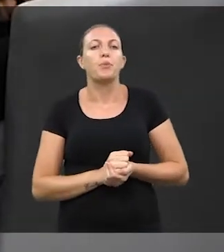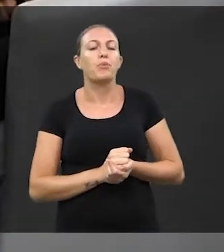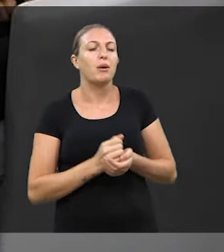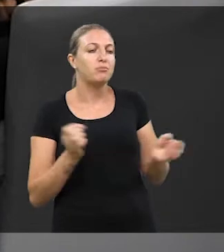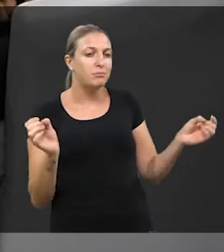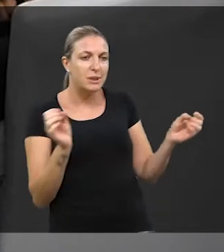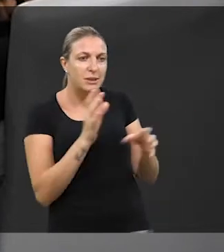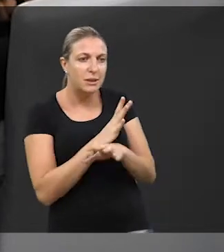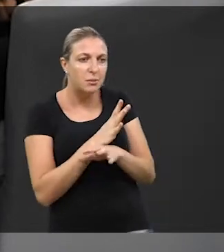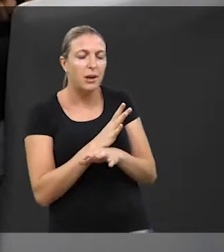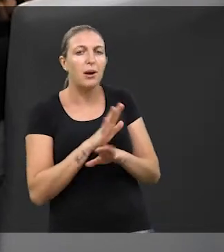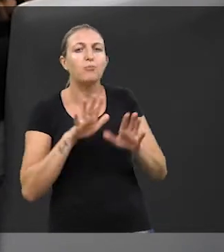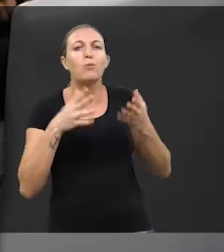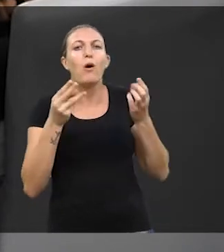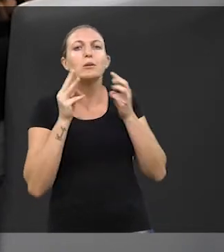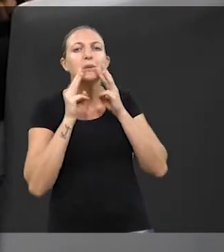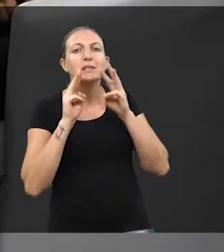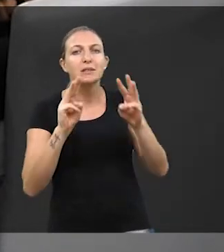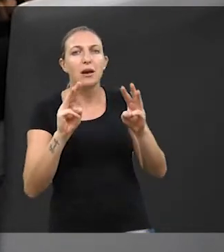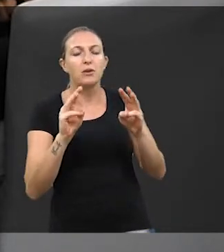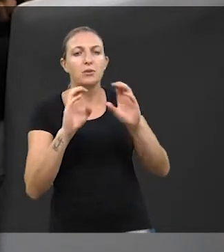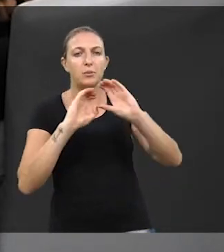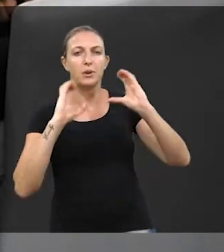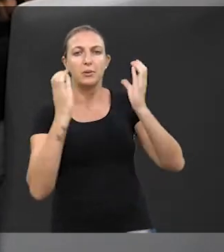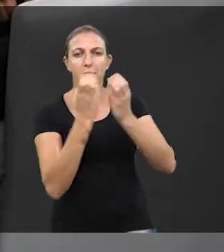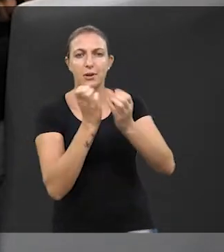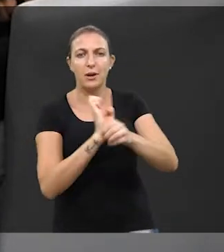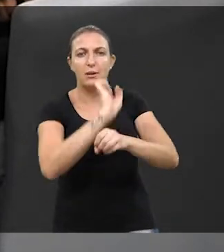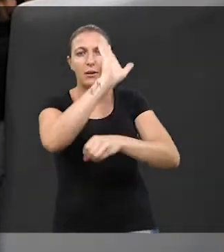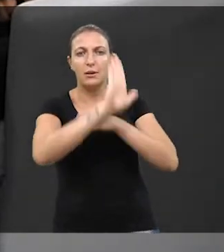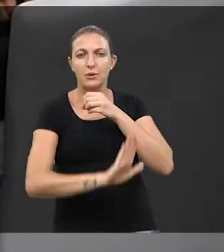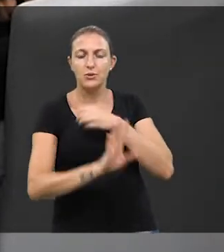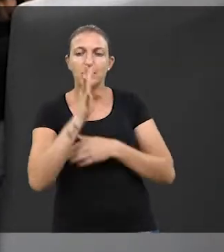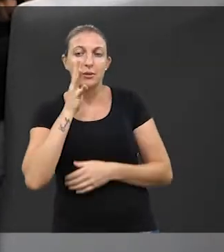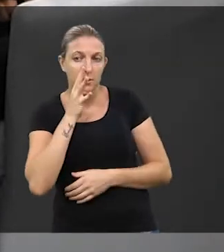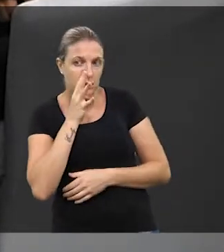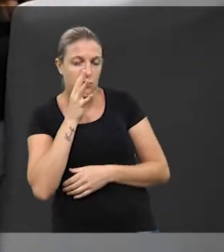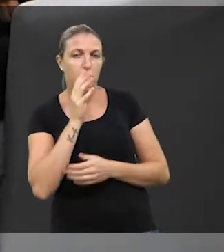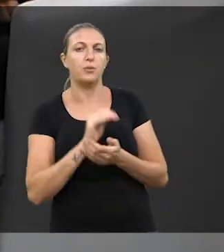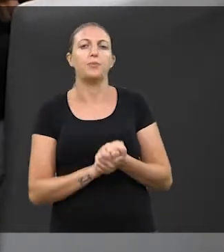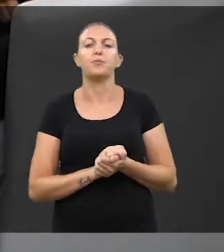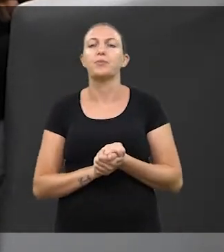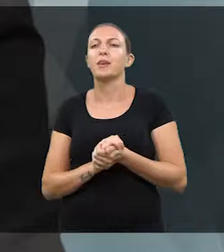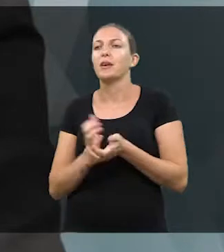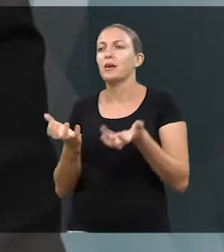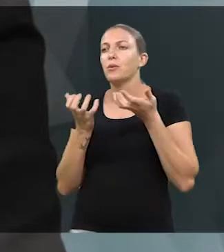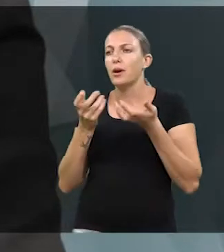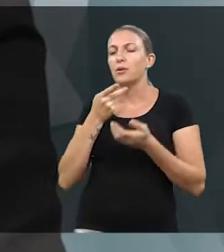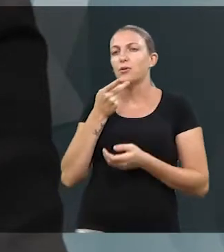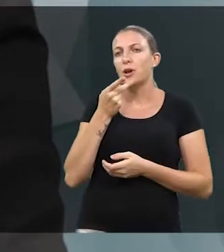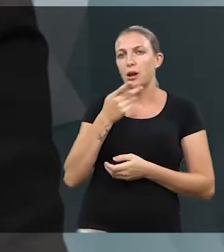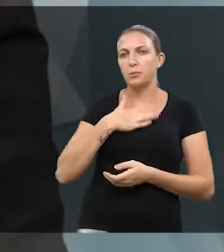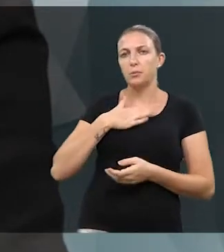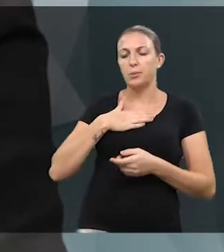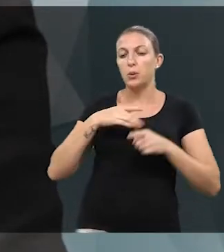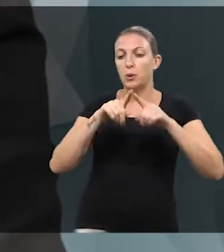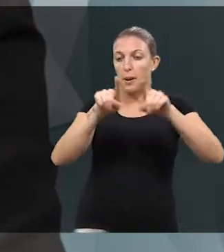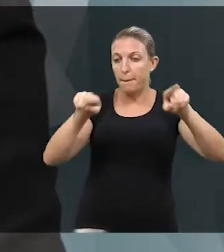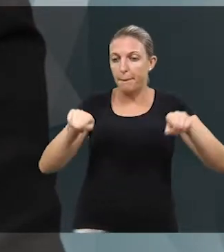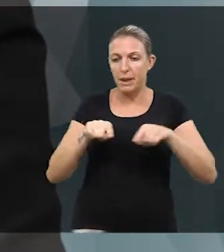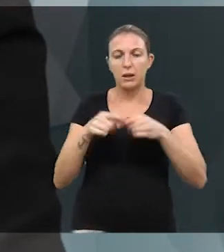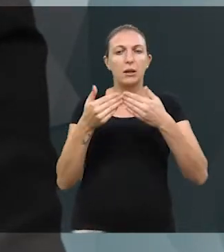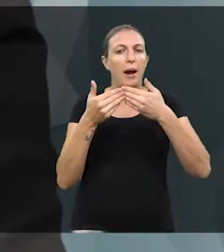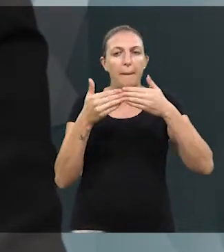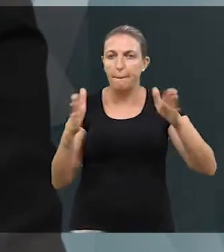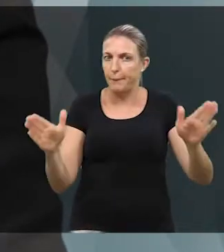encerraremos então que mensagem você deixa a comunidade chinesa que está nos assistindo eu quero dizer pra você que o nosso caminho está com as